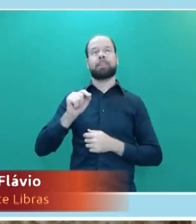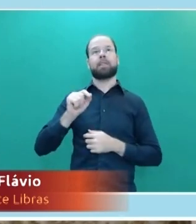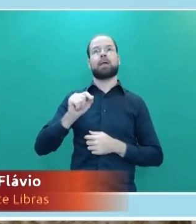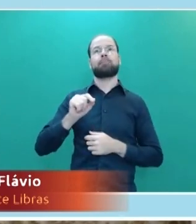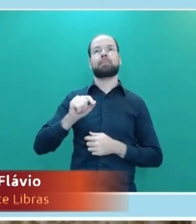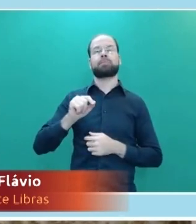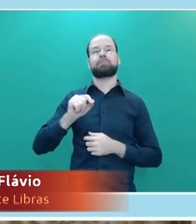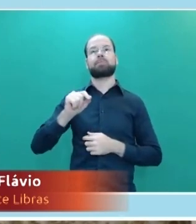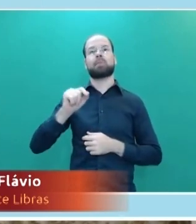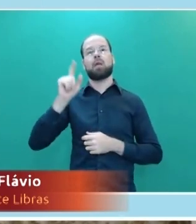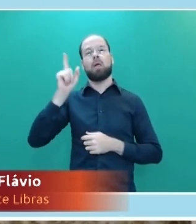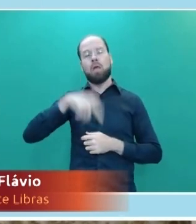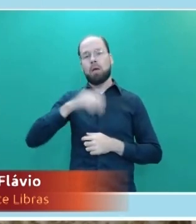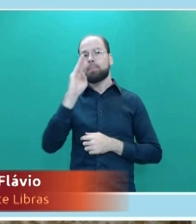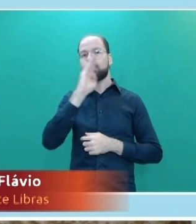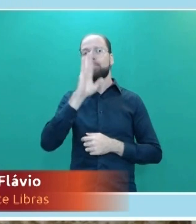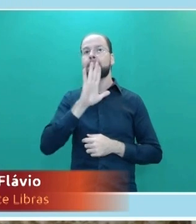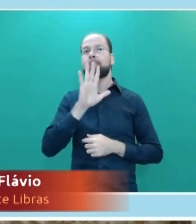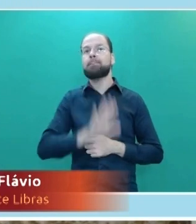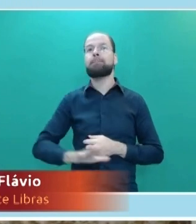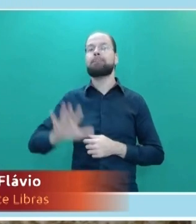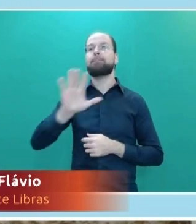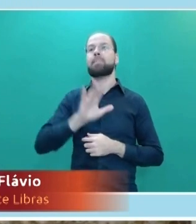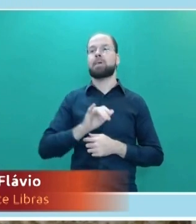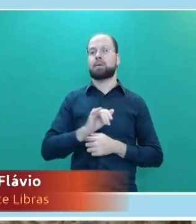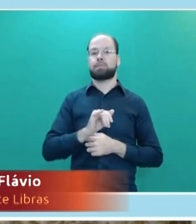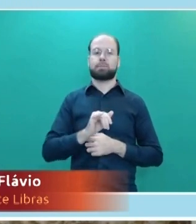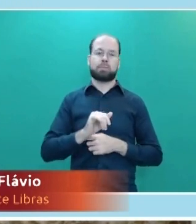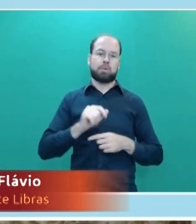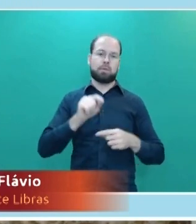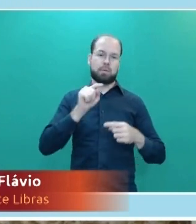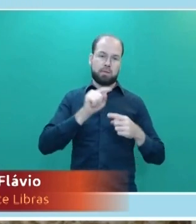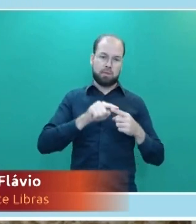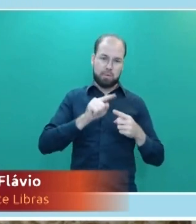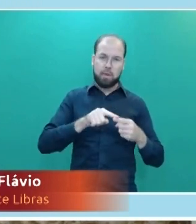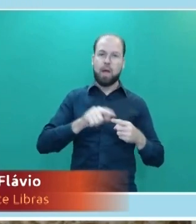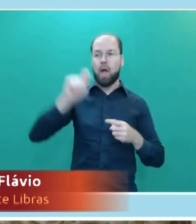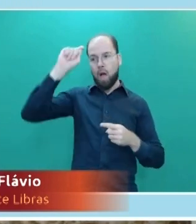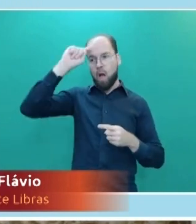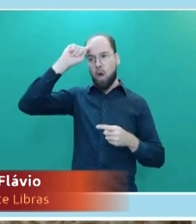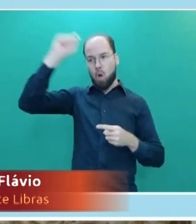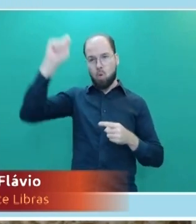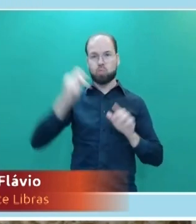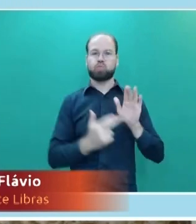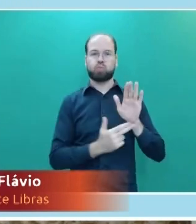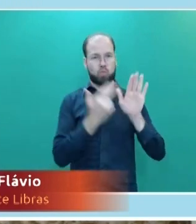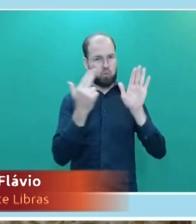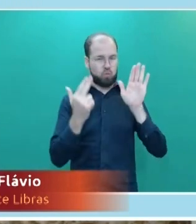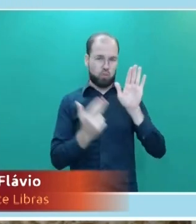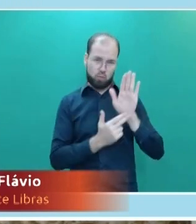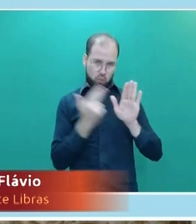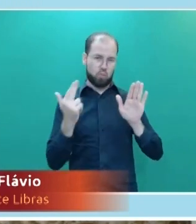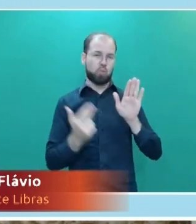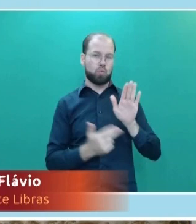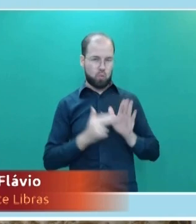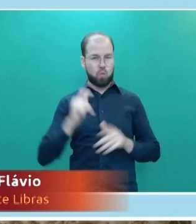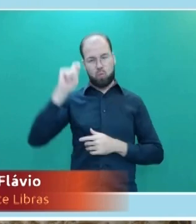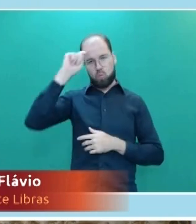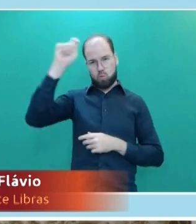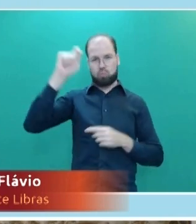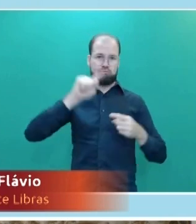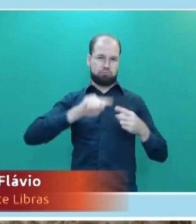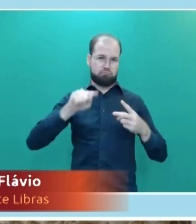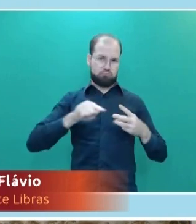Oliveira Viana, o Buarque de Holanda, né? Entre outros, o Fauoro.